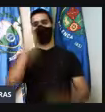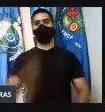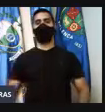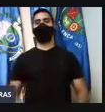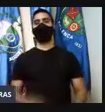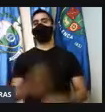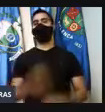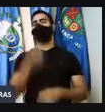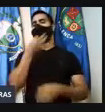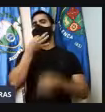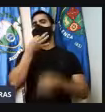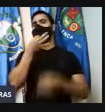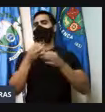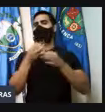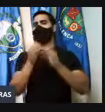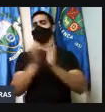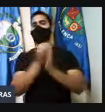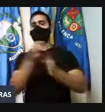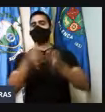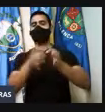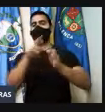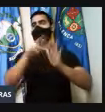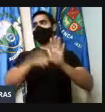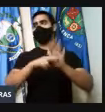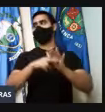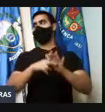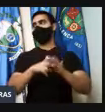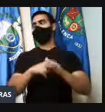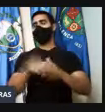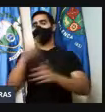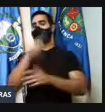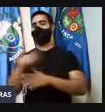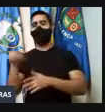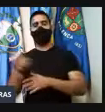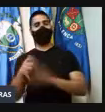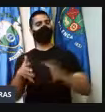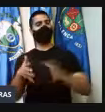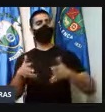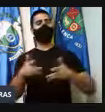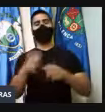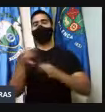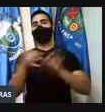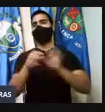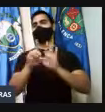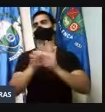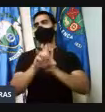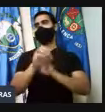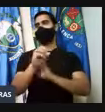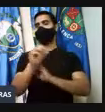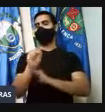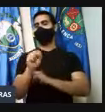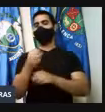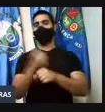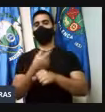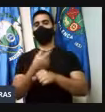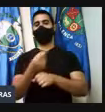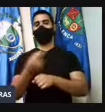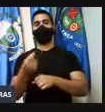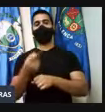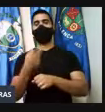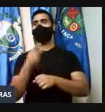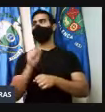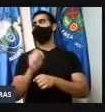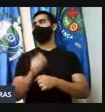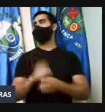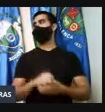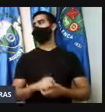Parecer da Comissão de Constituição, Justiça e Redação ao veto total ao projeto da Lei Complementar 08/2020, referente à Lei